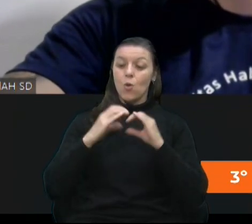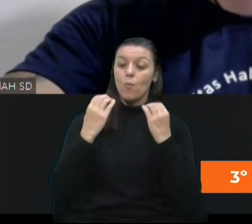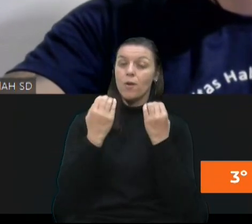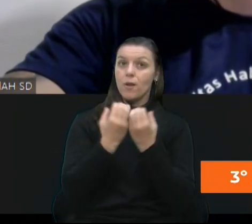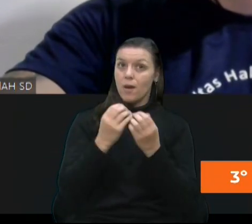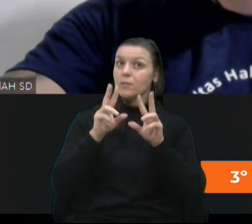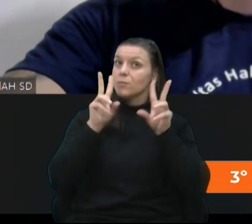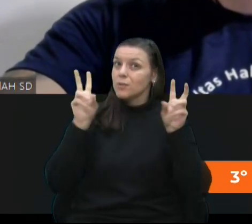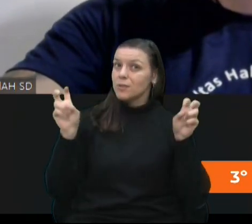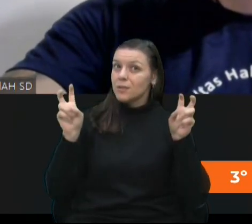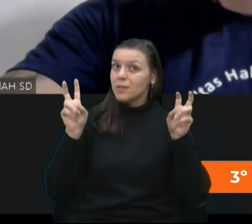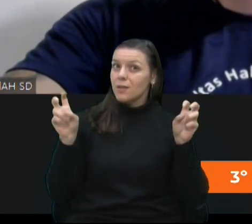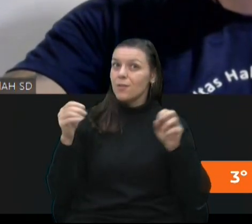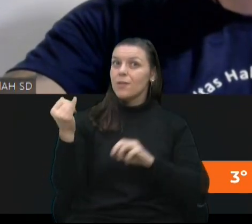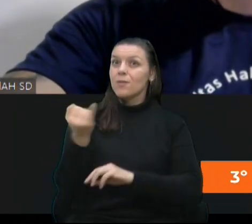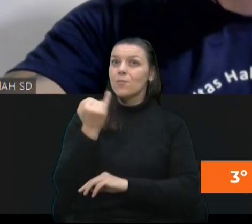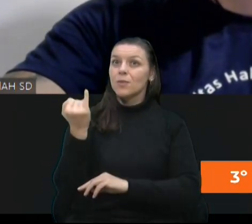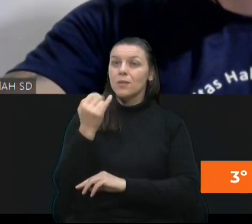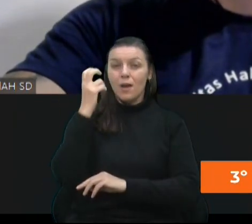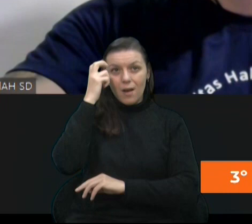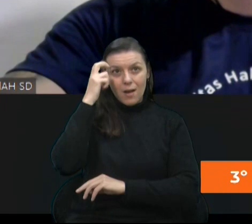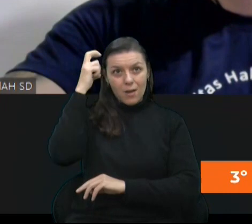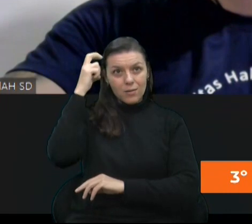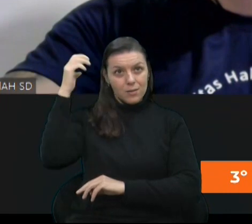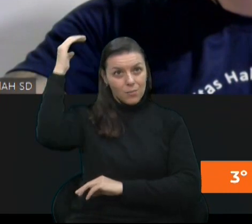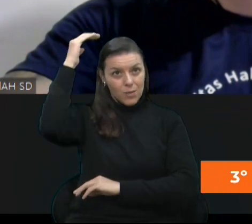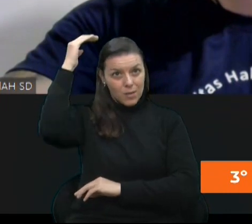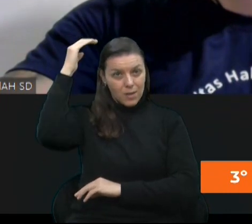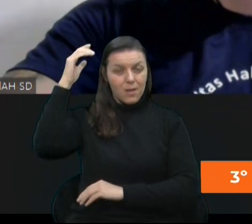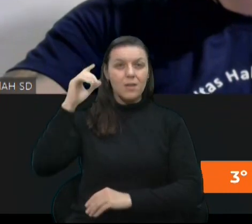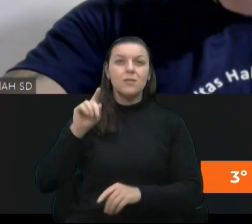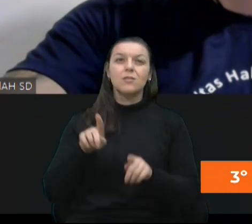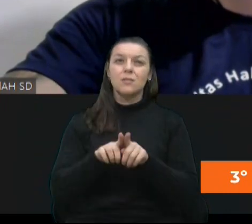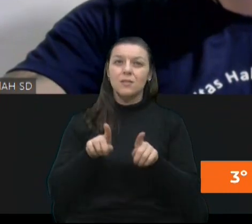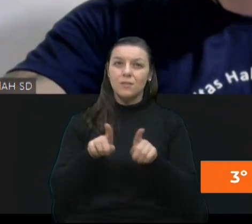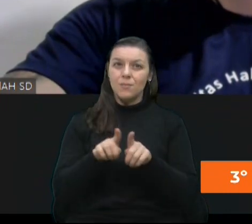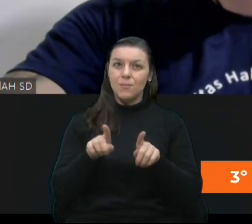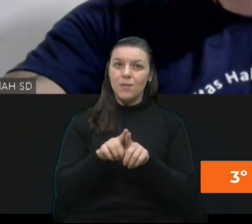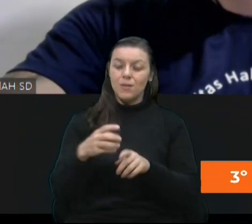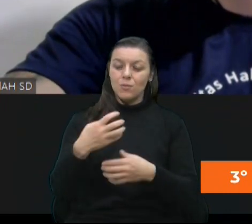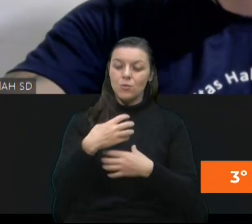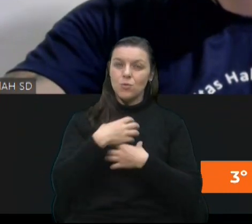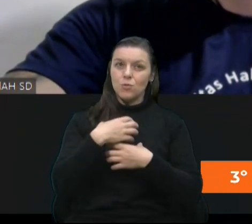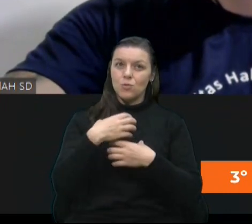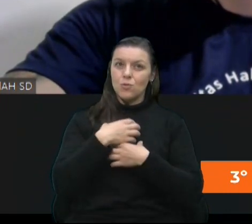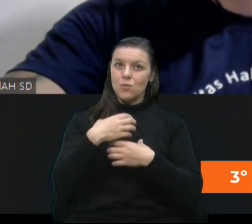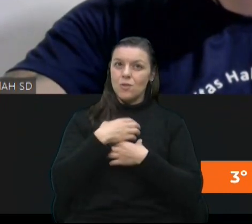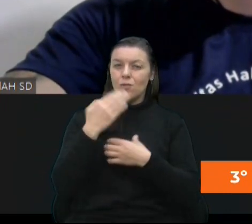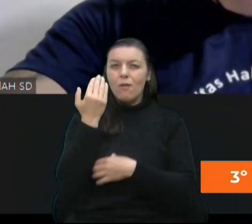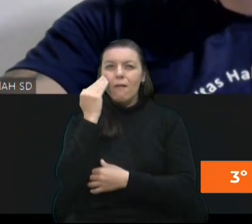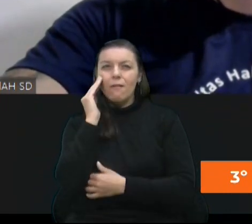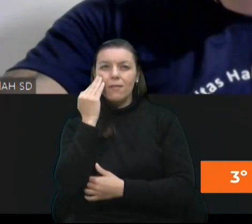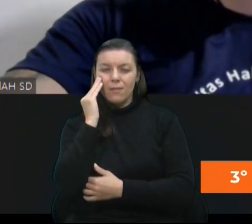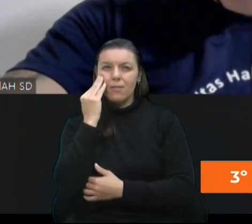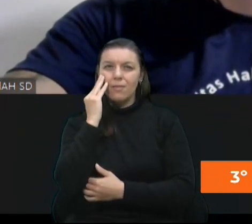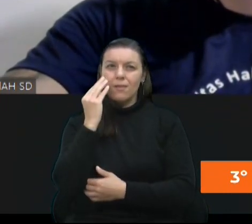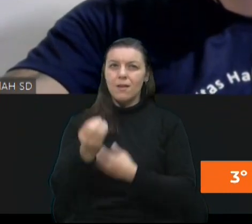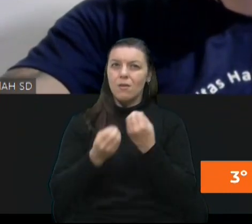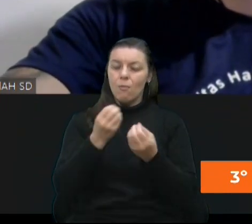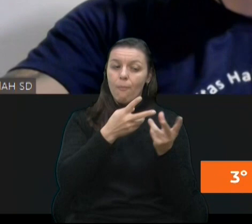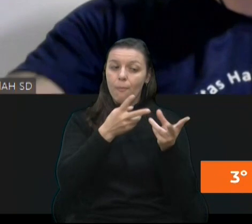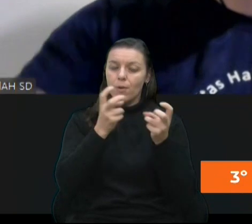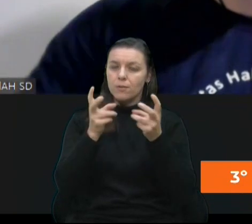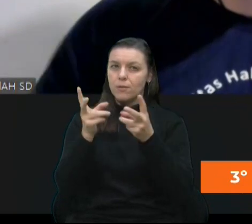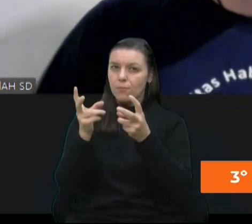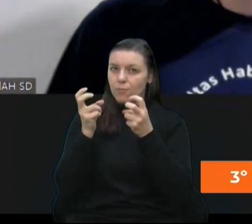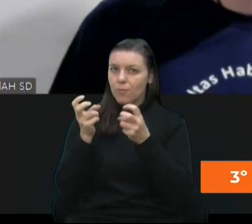tema essencial, altas habilidades, superdotação, as melhores formas da gente compreender, da gente identificar,